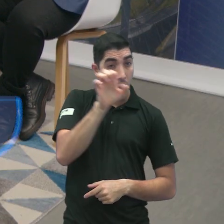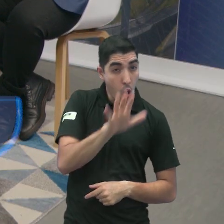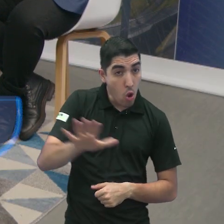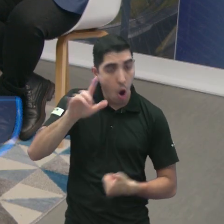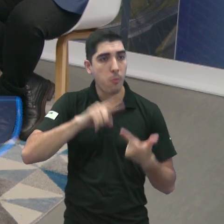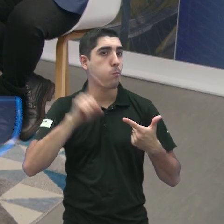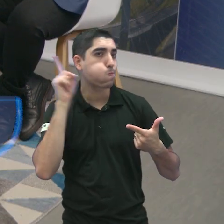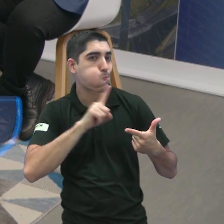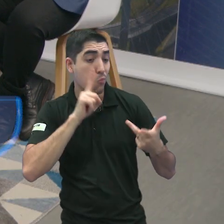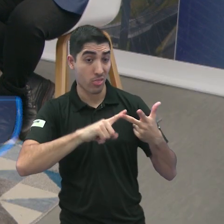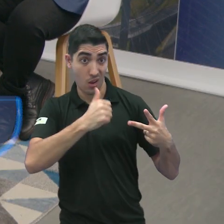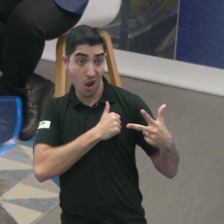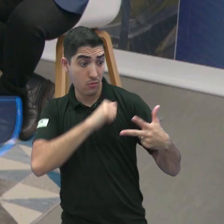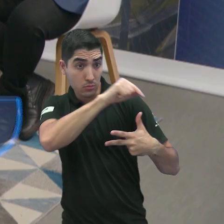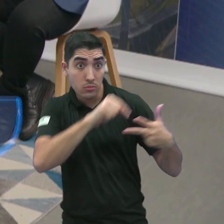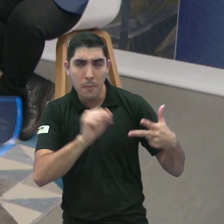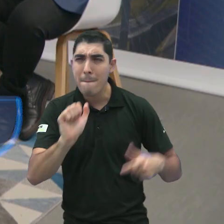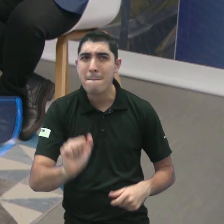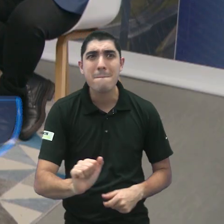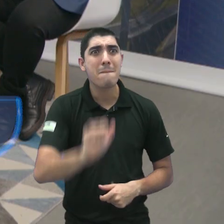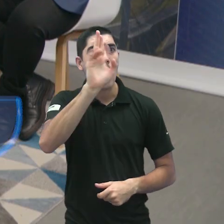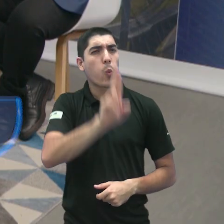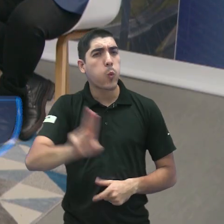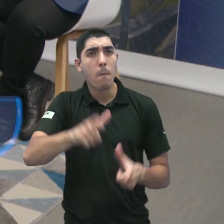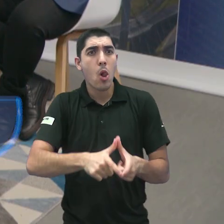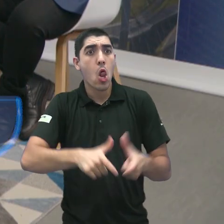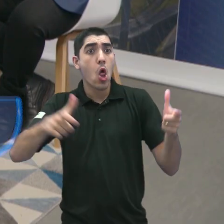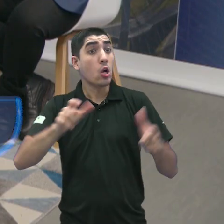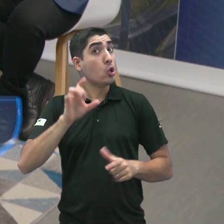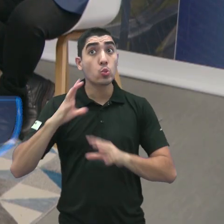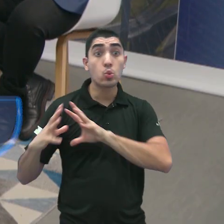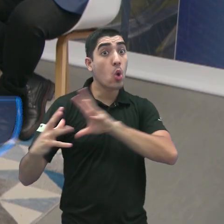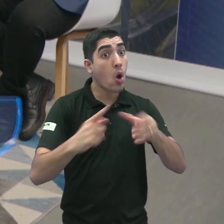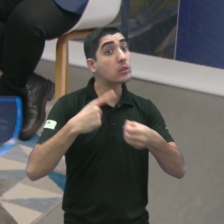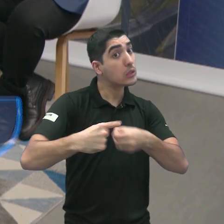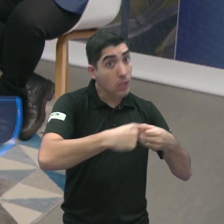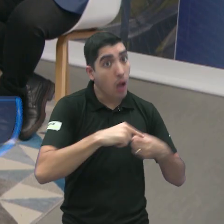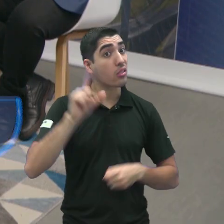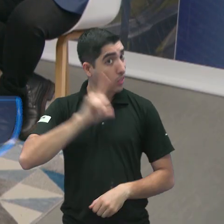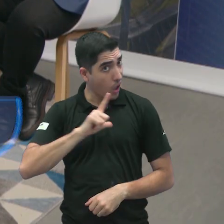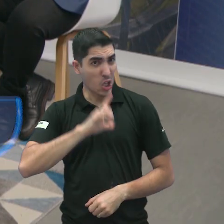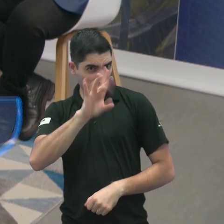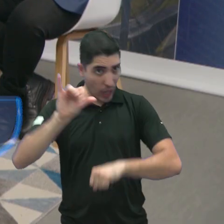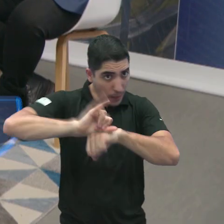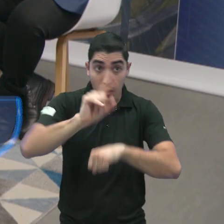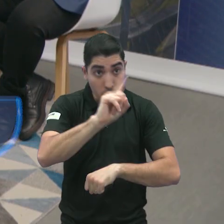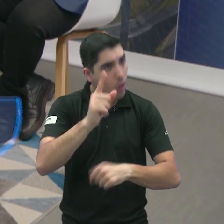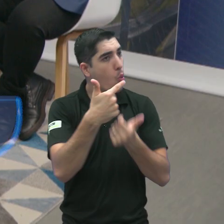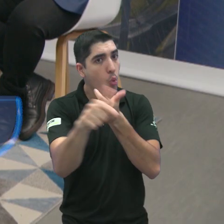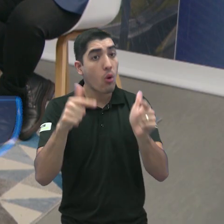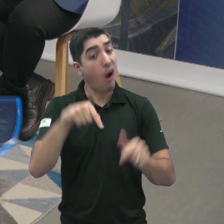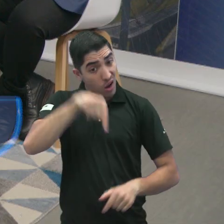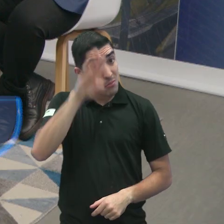Europa, Estados Unidos e Canadá. Lá é bem utilizado, né? As grandes cidades, não só as capitais, o VLT é bem utilizado. E eu acho que